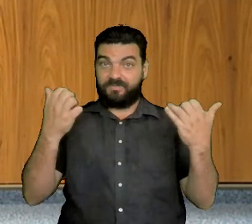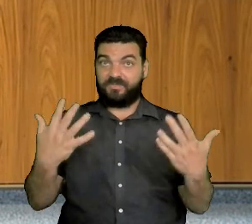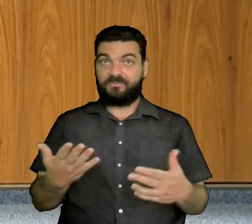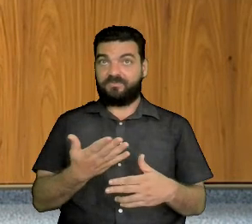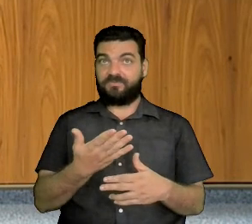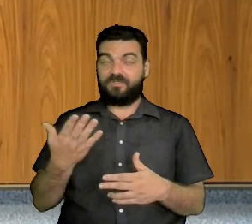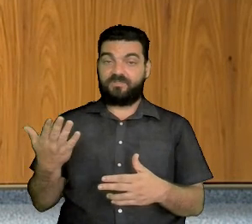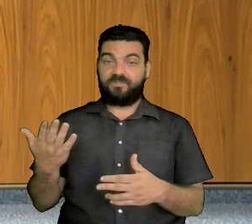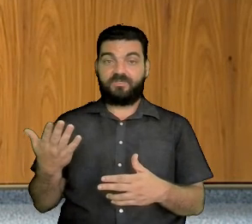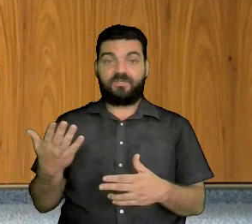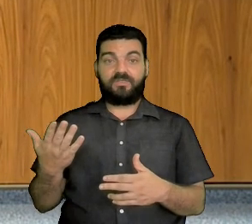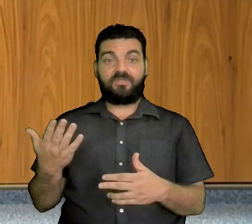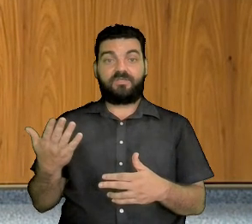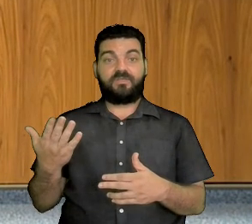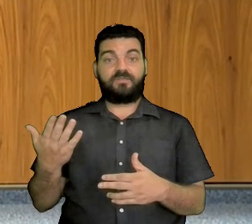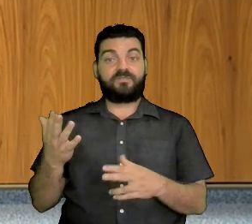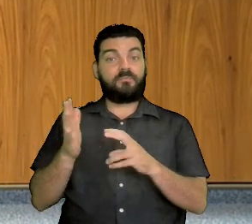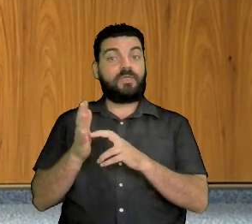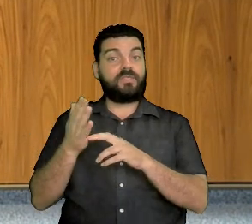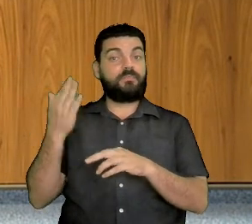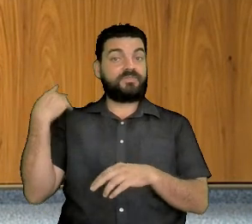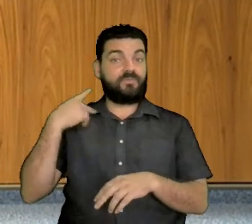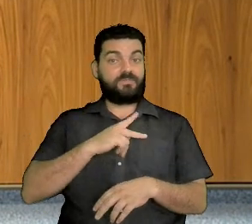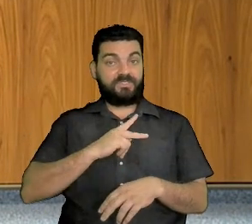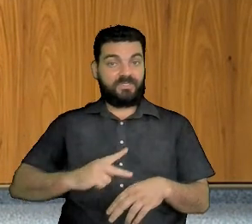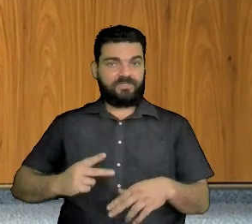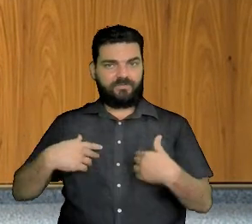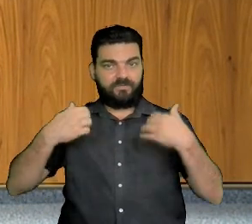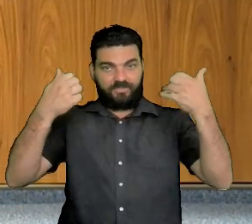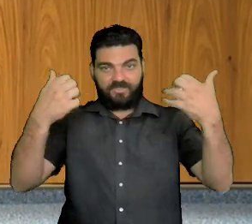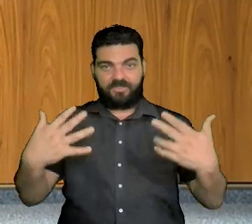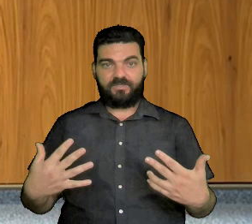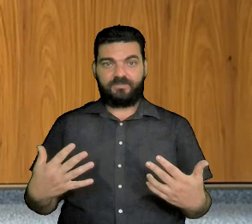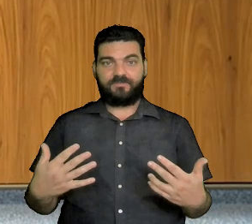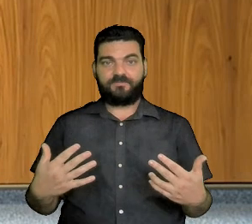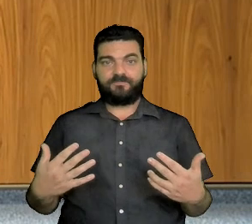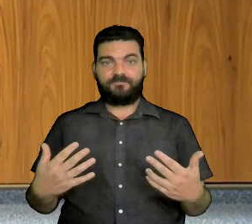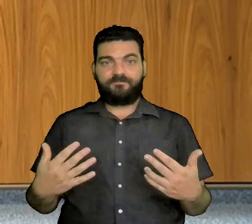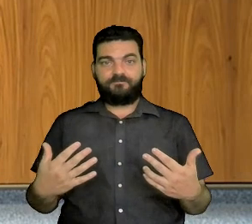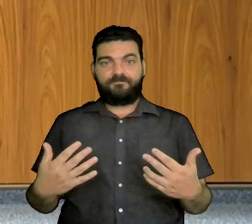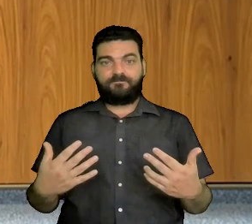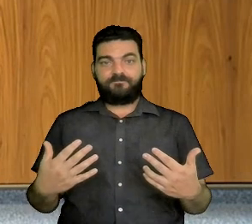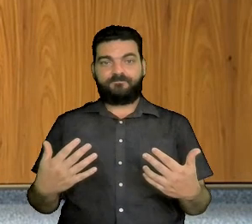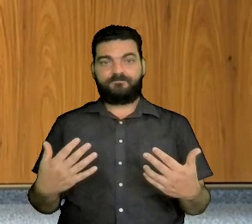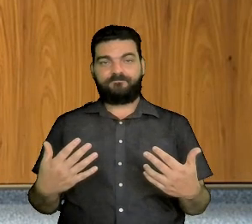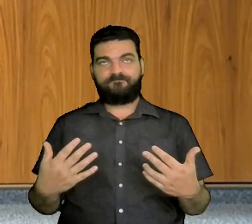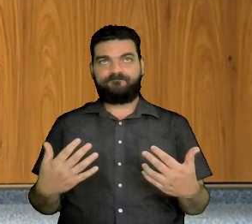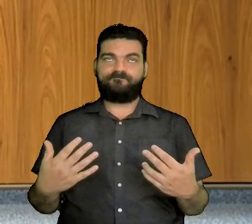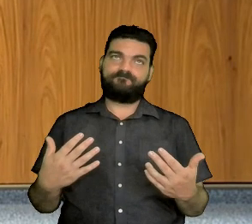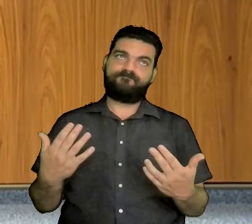Mas, como eu disse hoje pela manhã, quando presidi o painel, eu, por